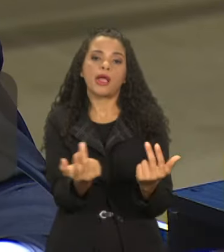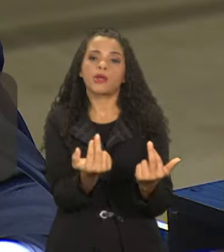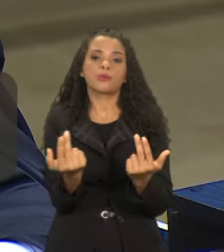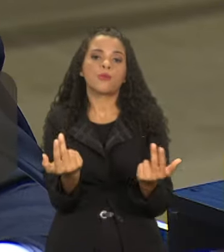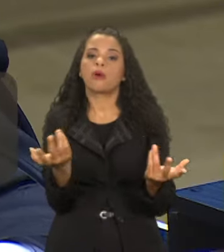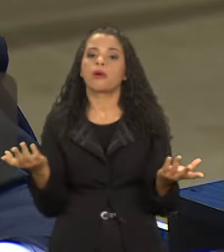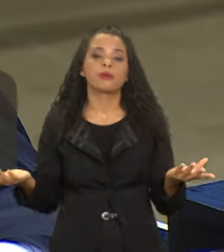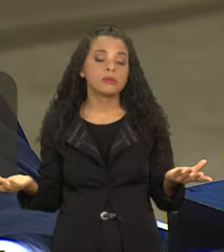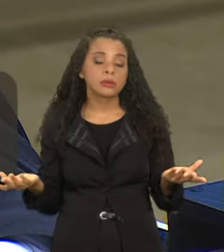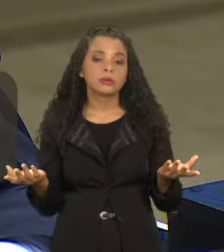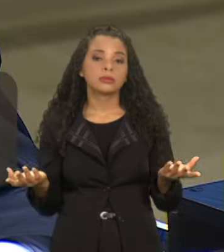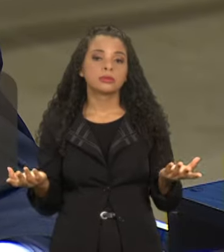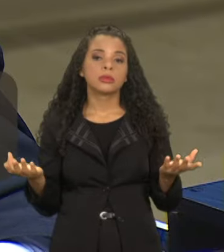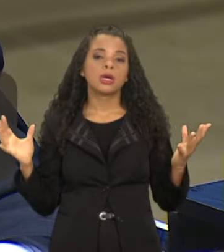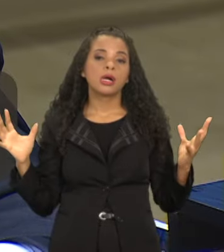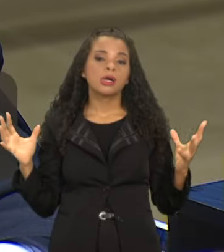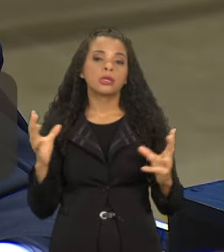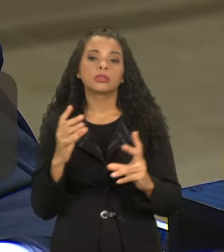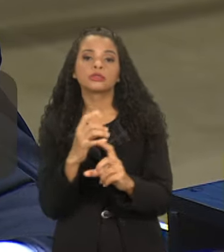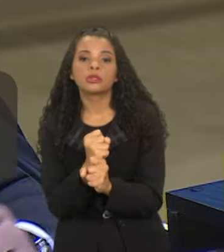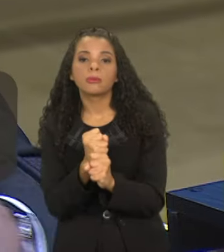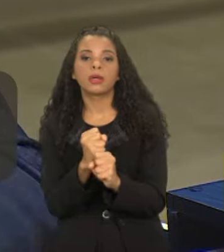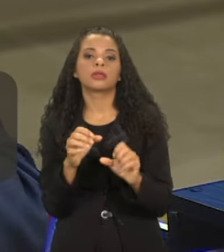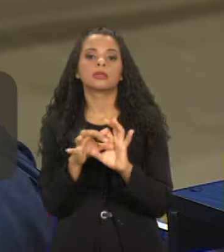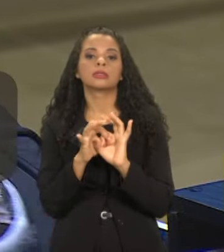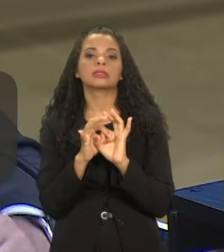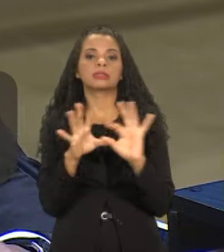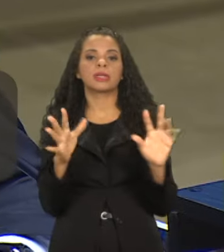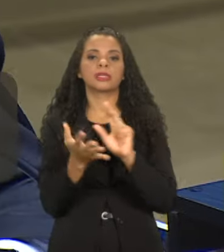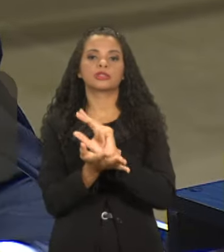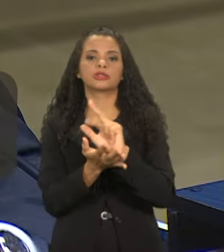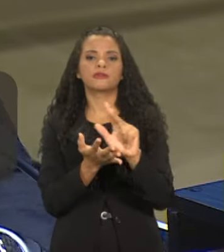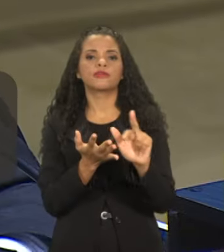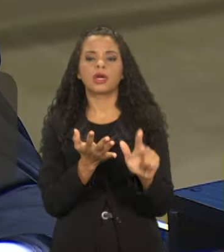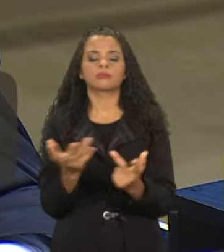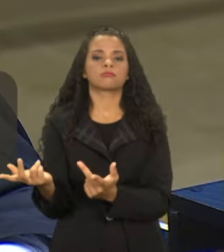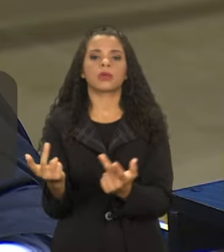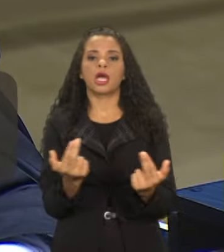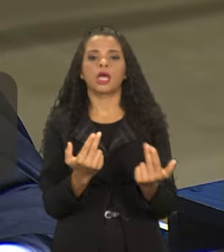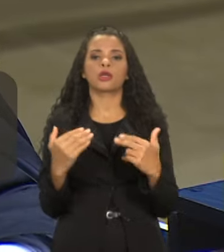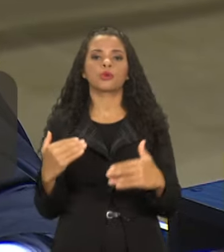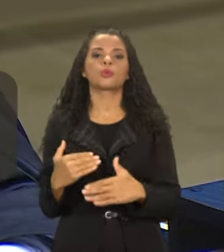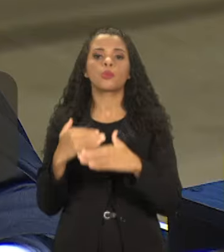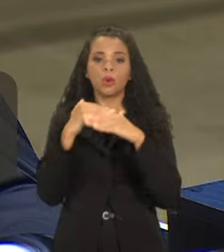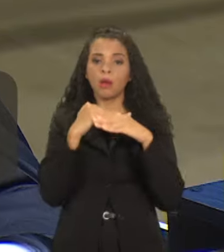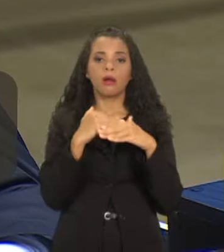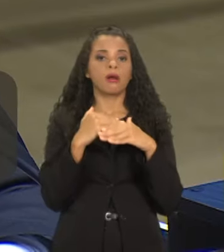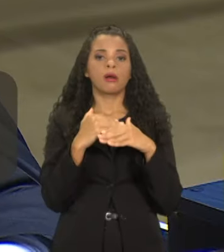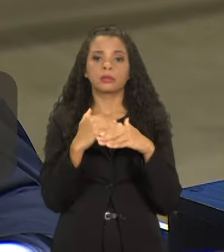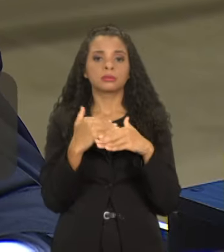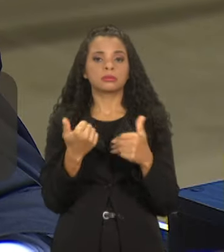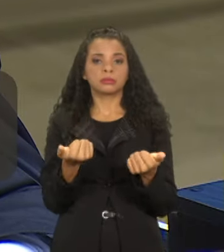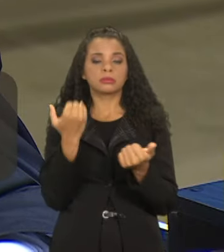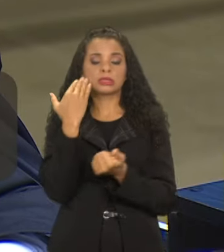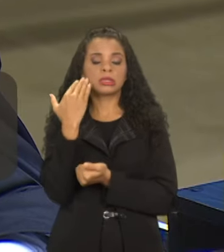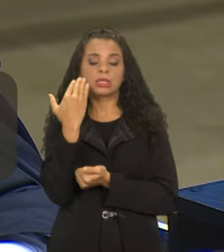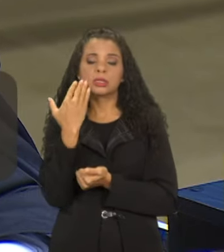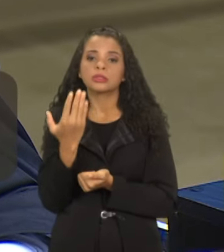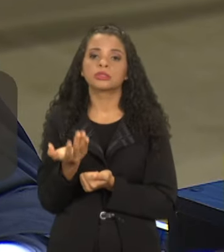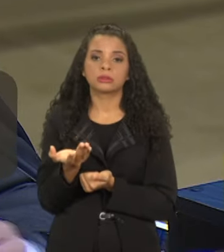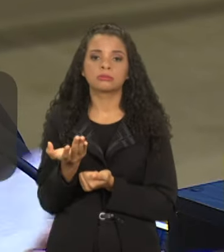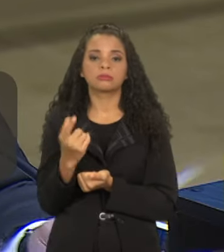cotejo do conjunto das liberdades para poder, nessa dosimetria ou nessa ponderação,